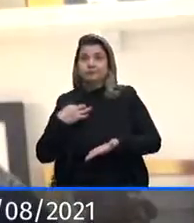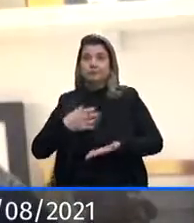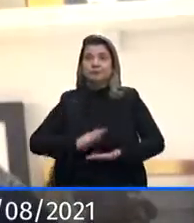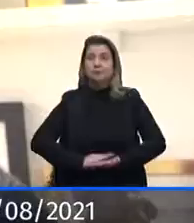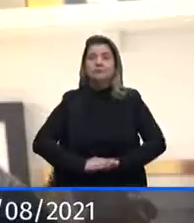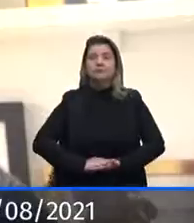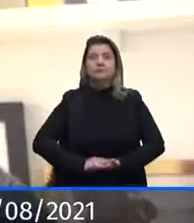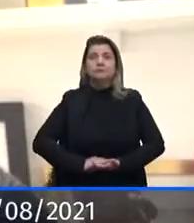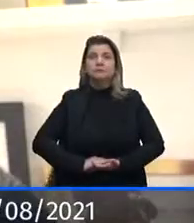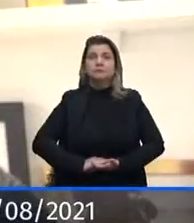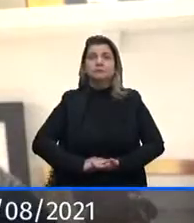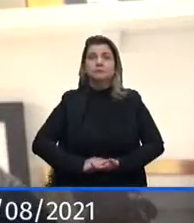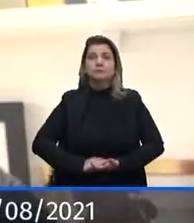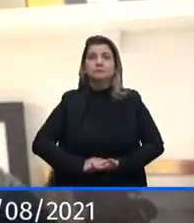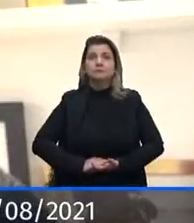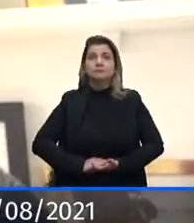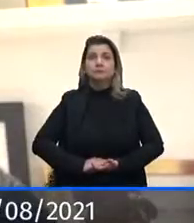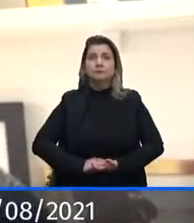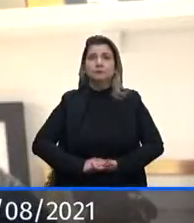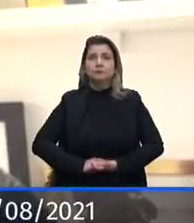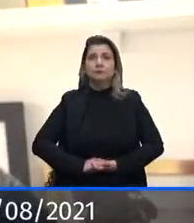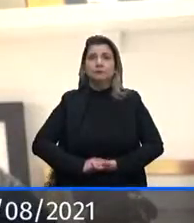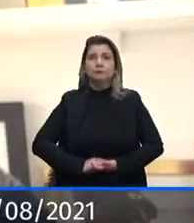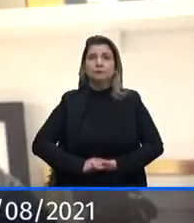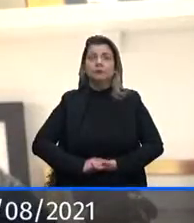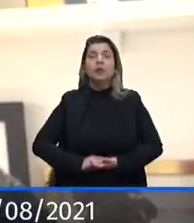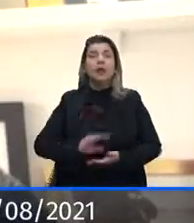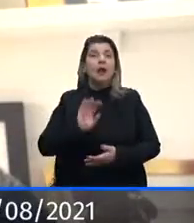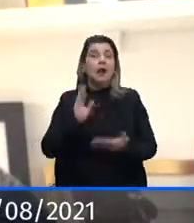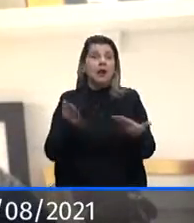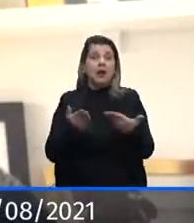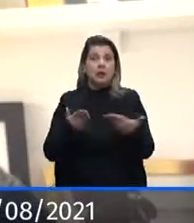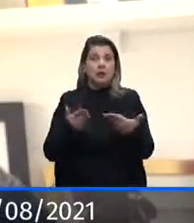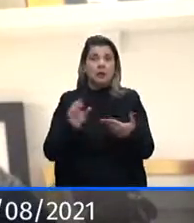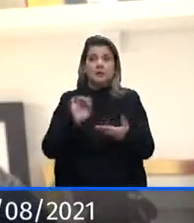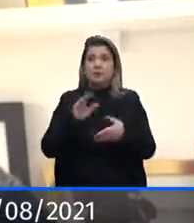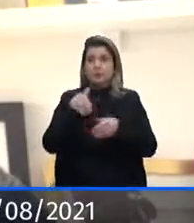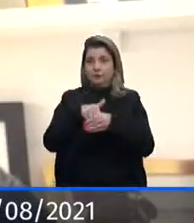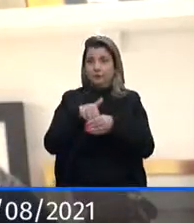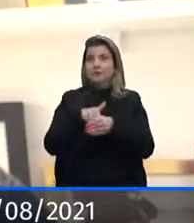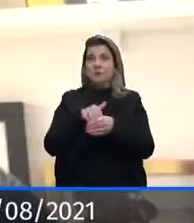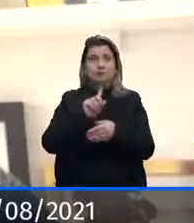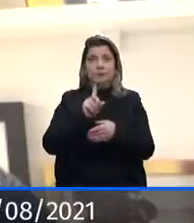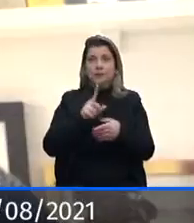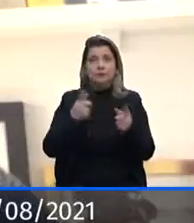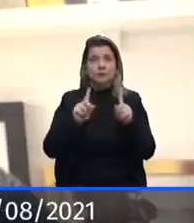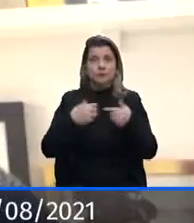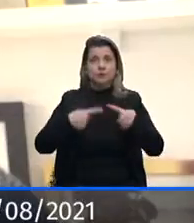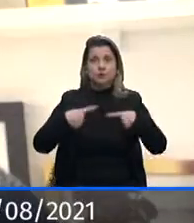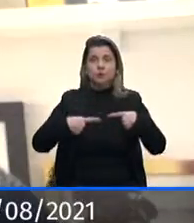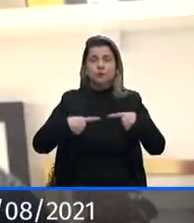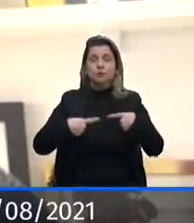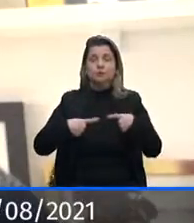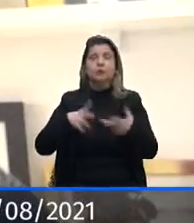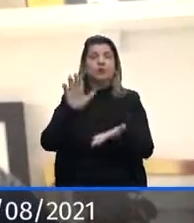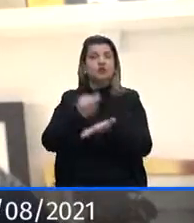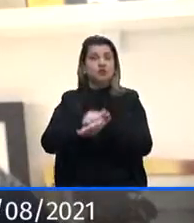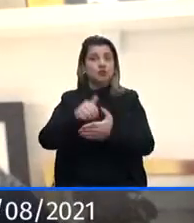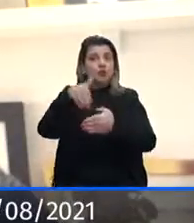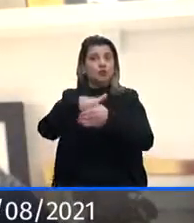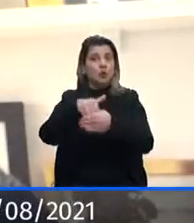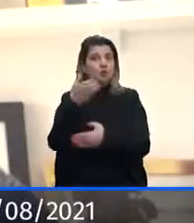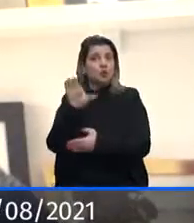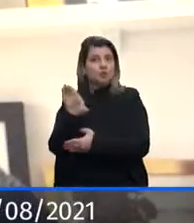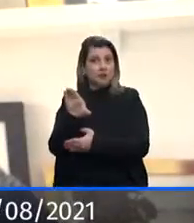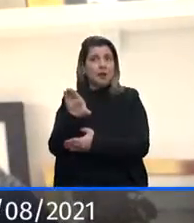período da discussão. Estamos em votação, deputado. Perdão. Eu perdi a discussão. Tá certo. Então, eu vou registrar meu voto contrário, presidente, mas eu vou fazer uma declaração